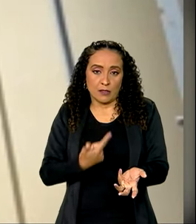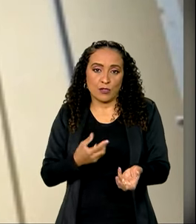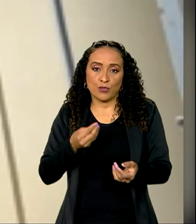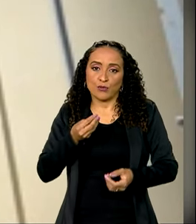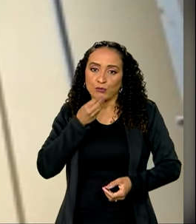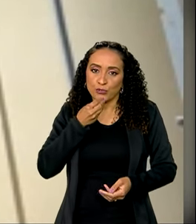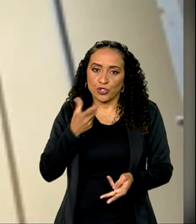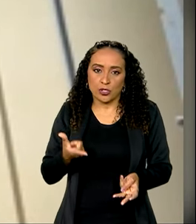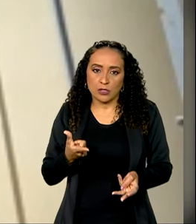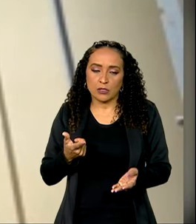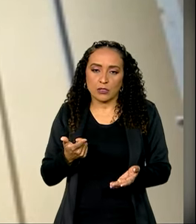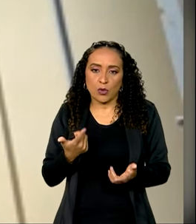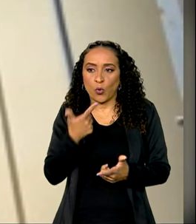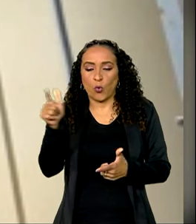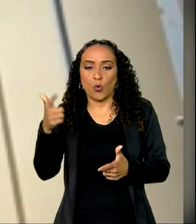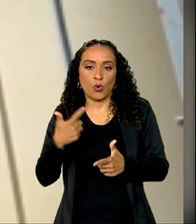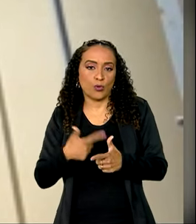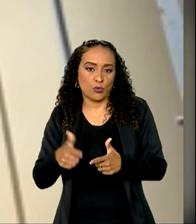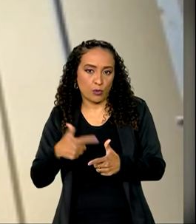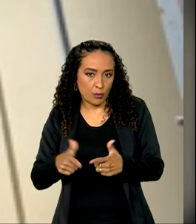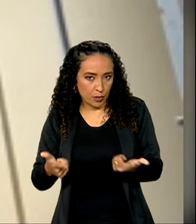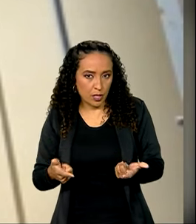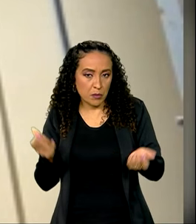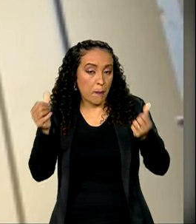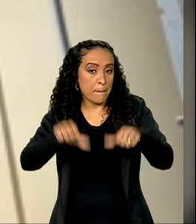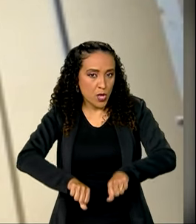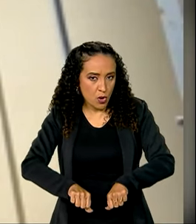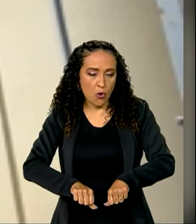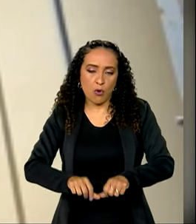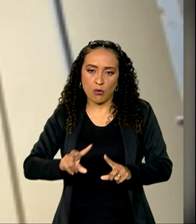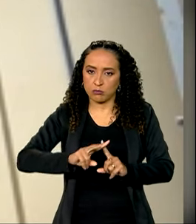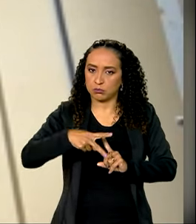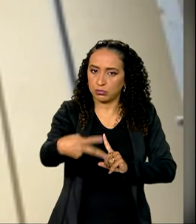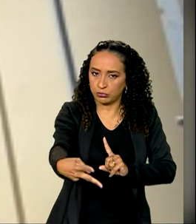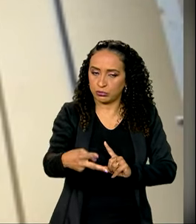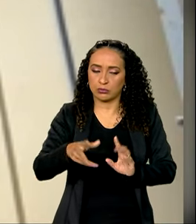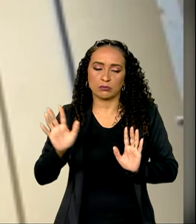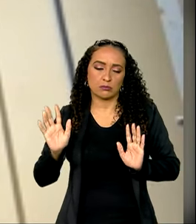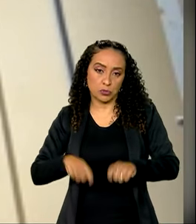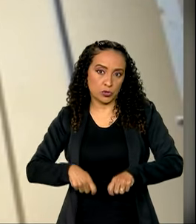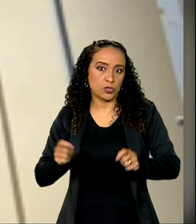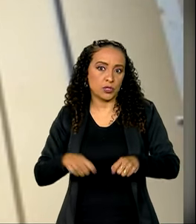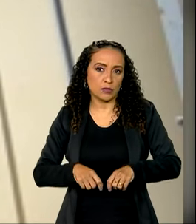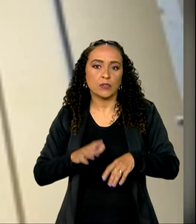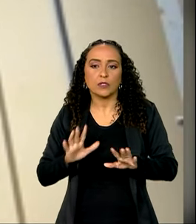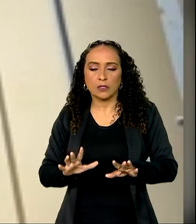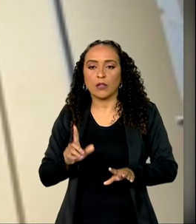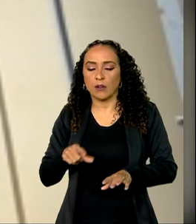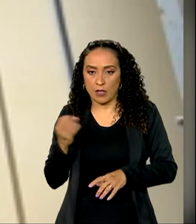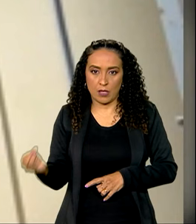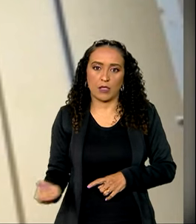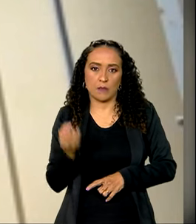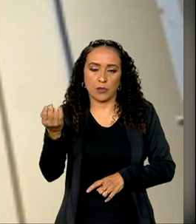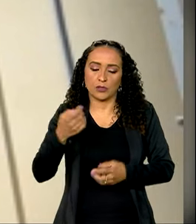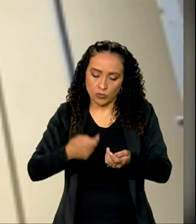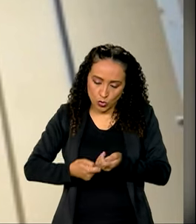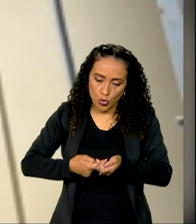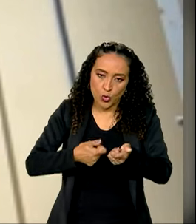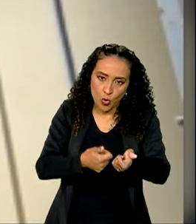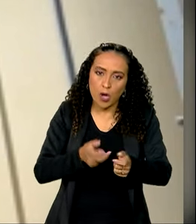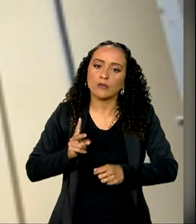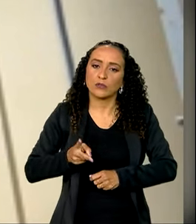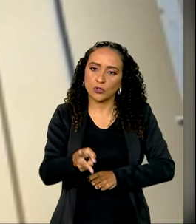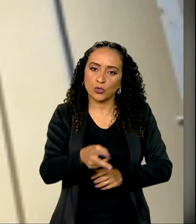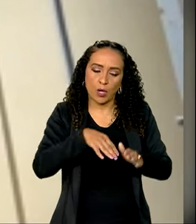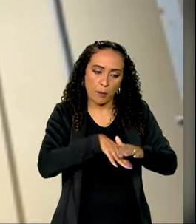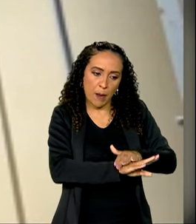poderia ter surgido algum outro tipo de imprevisto pior, alguma consequência, alguma sequela da cirurgia. Então, é imprescindível que a gente doe e que mantenha os